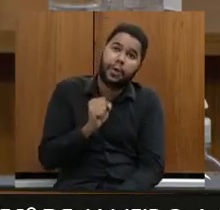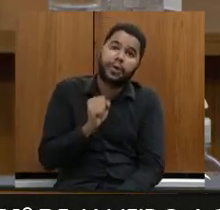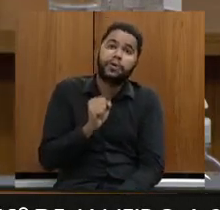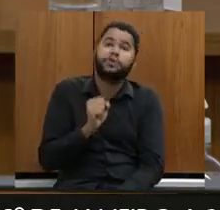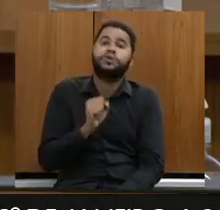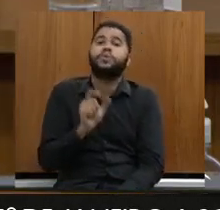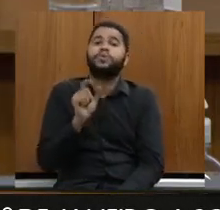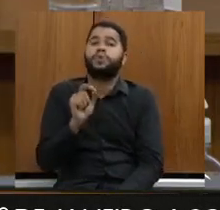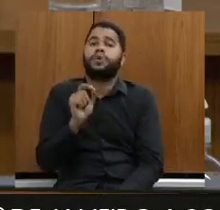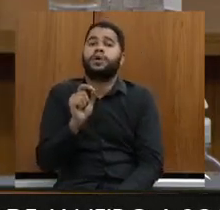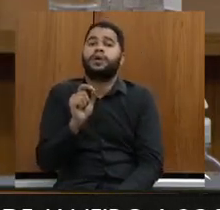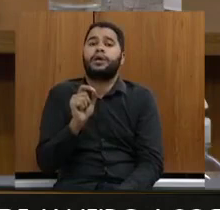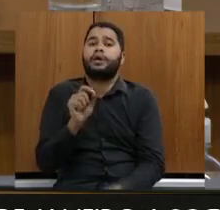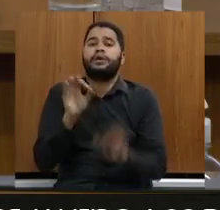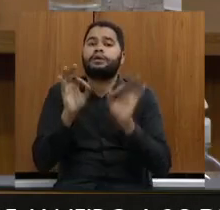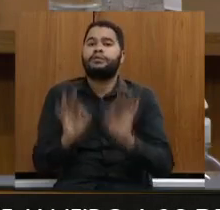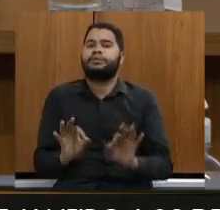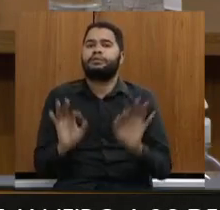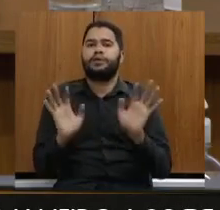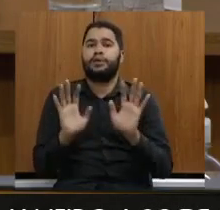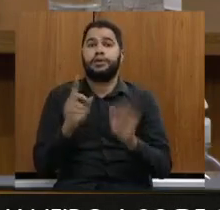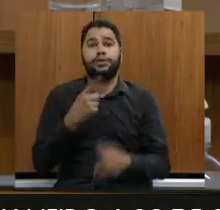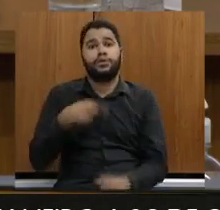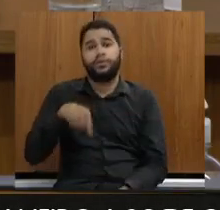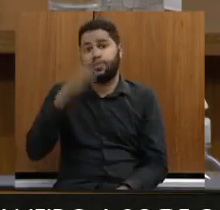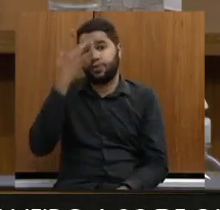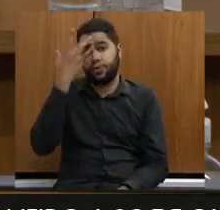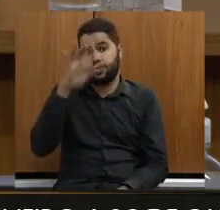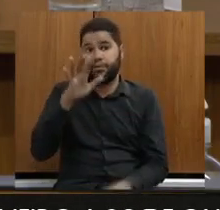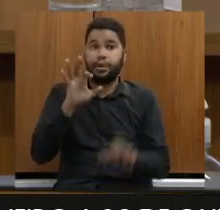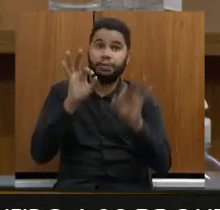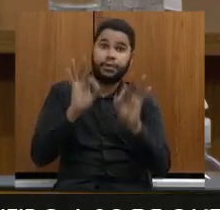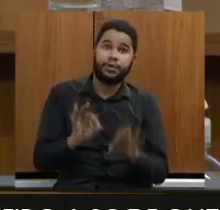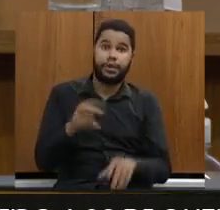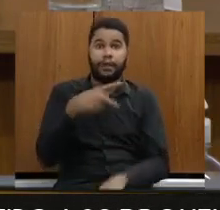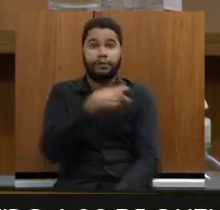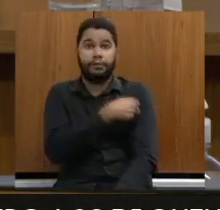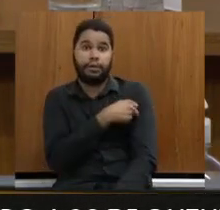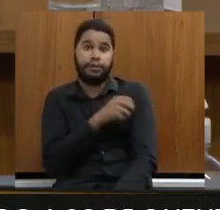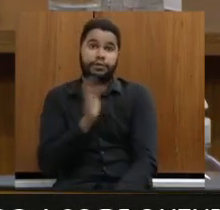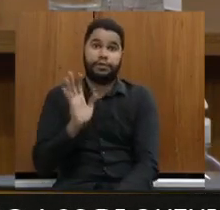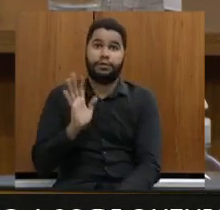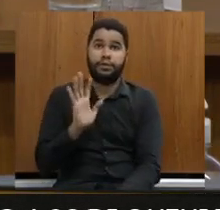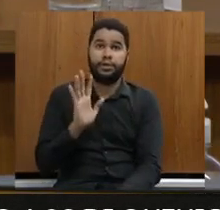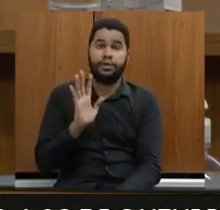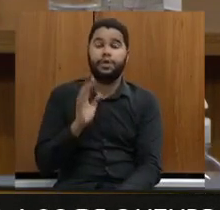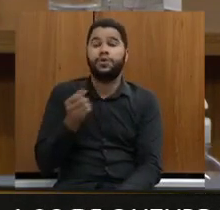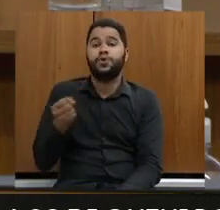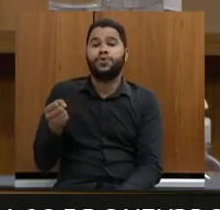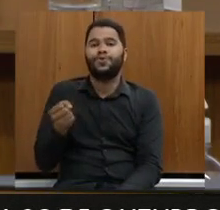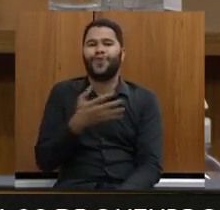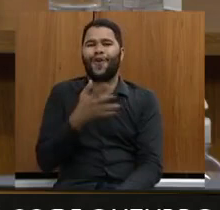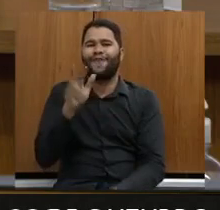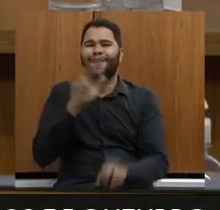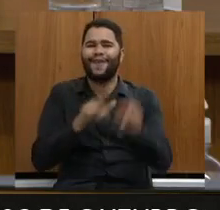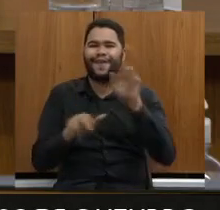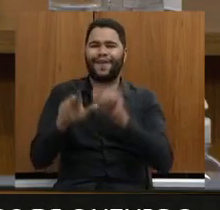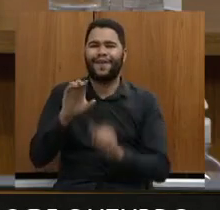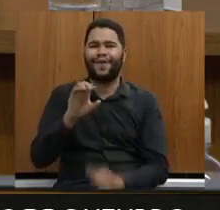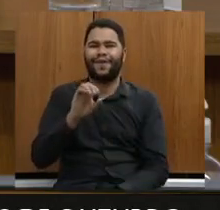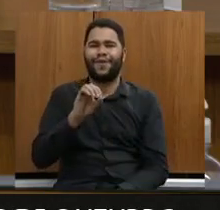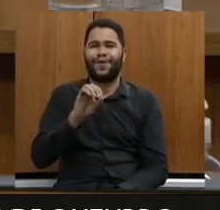eficaz ela Sims podem não ser eficiência que a gente ainda não sabe deficiência da vacina pela por esta nova variante o